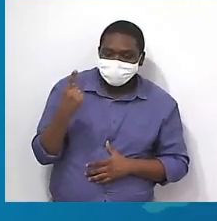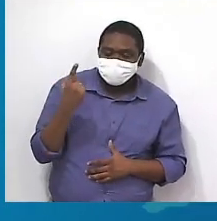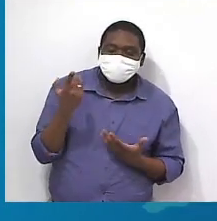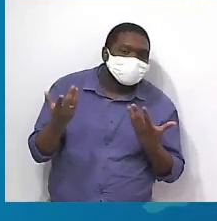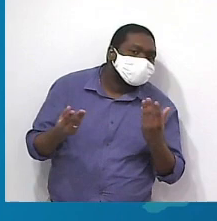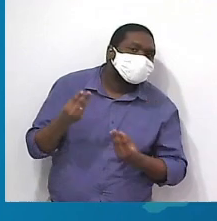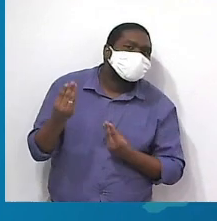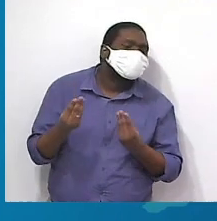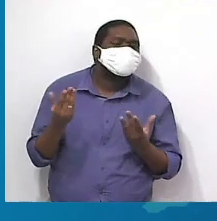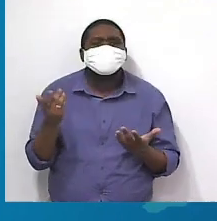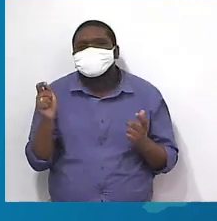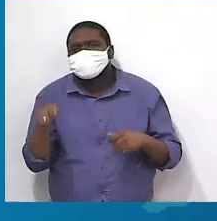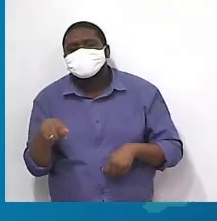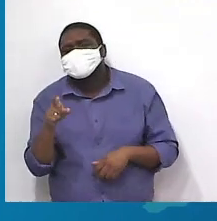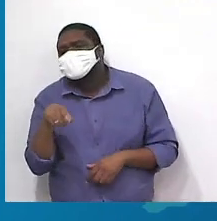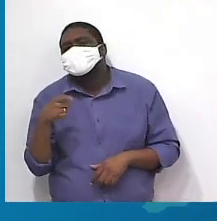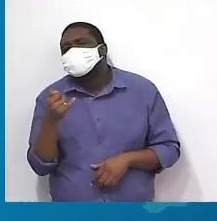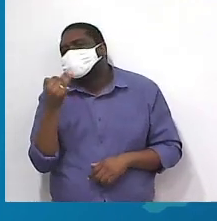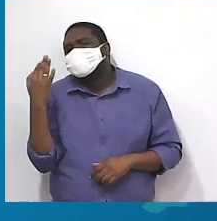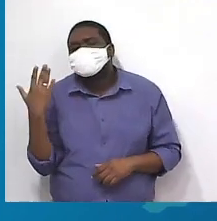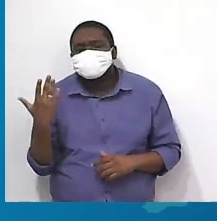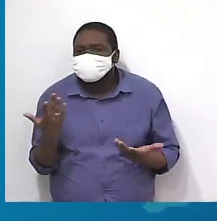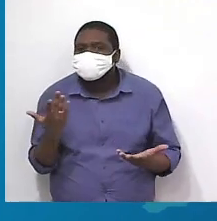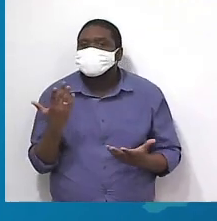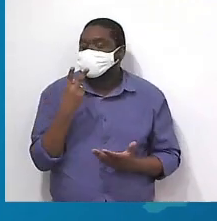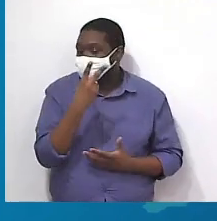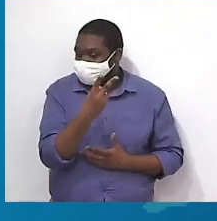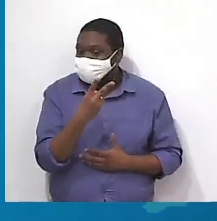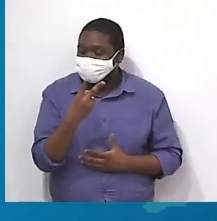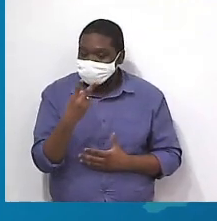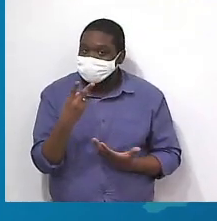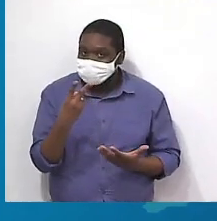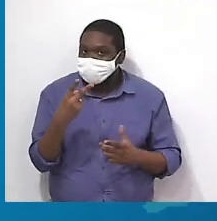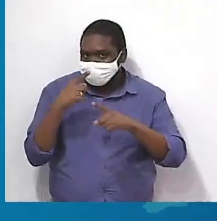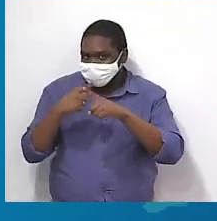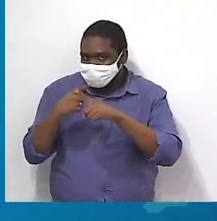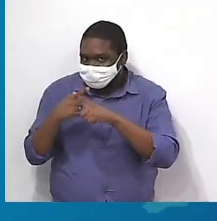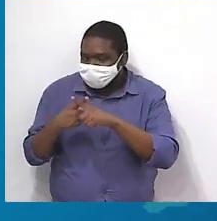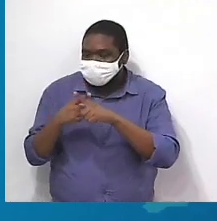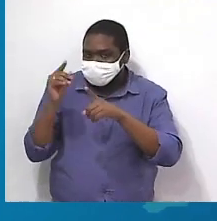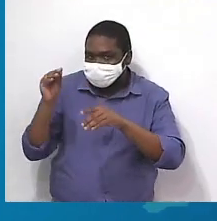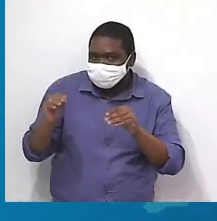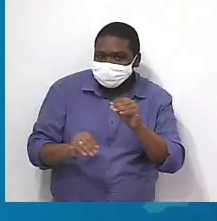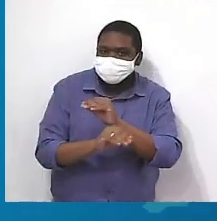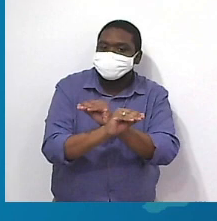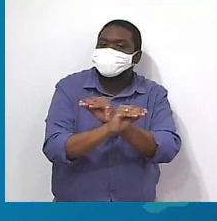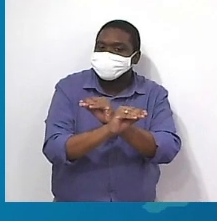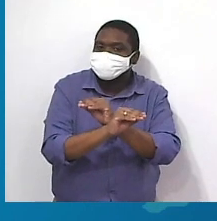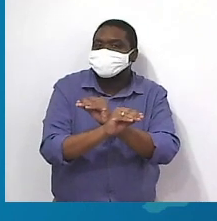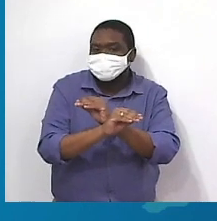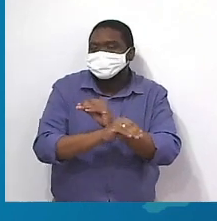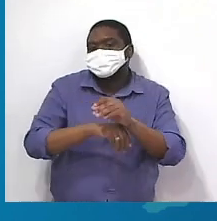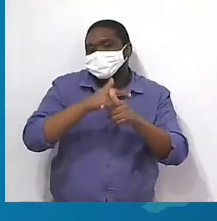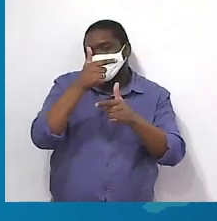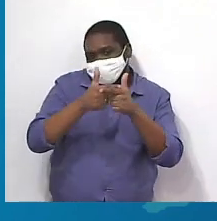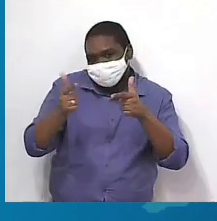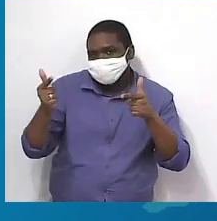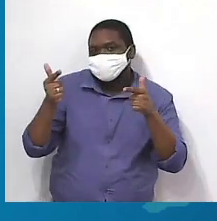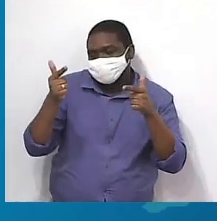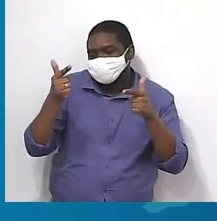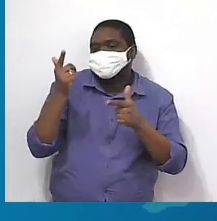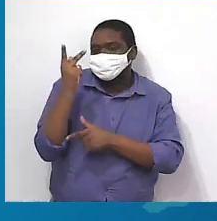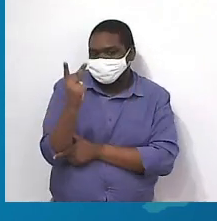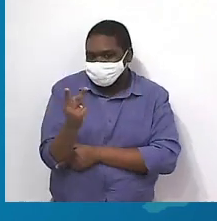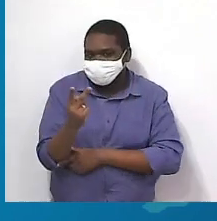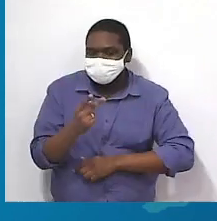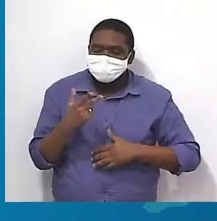é que vale cada x? O 2 estava multiplicando, passa dividindo. E agora x vale 112 dividido por